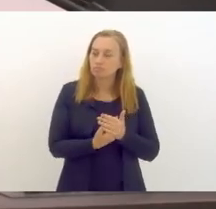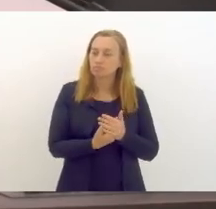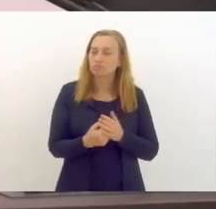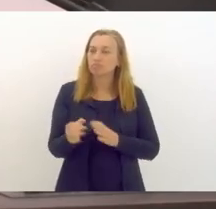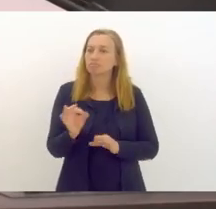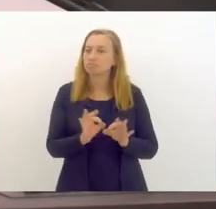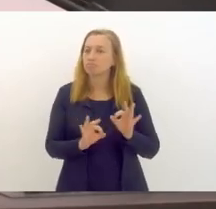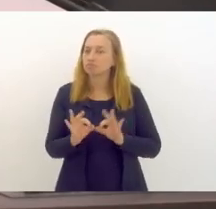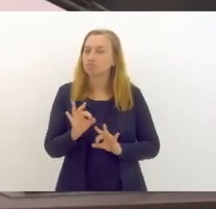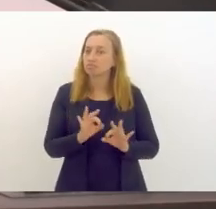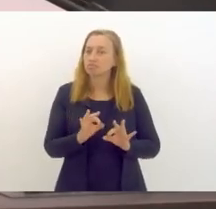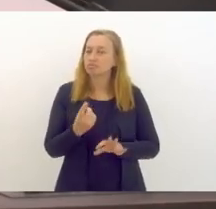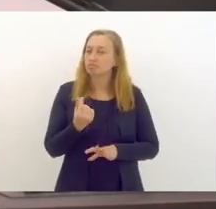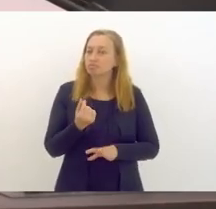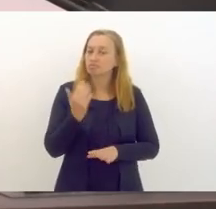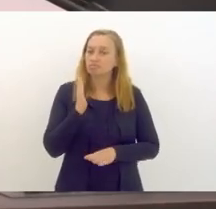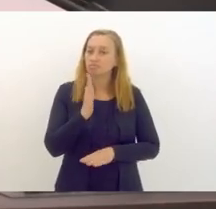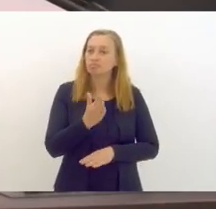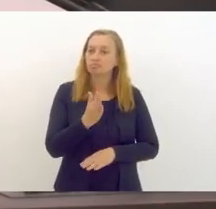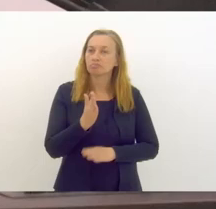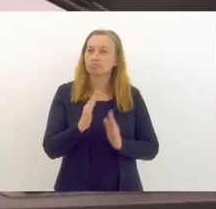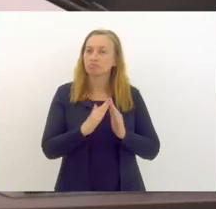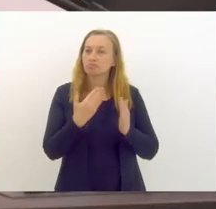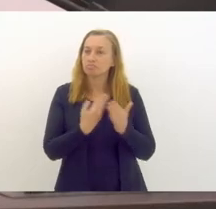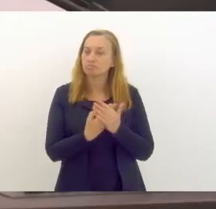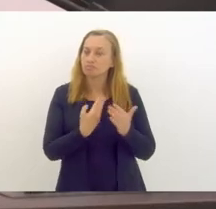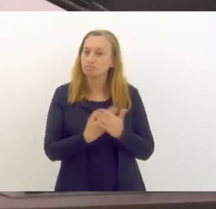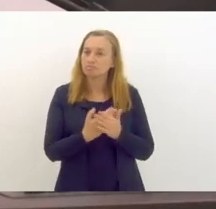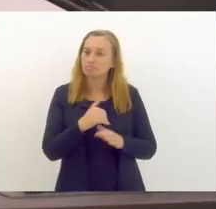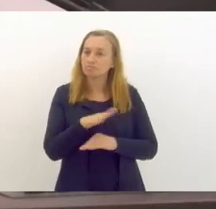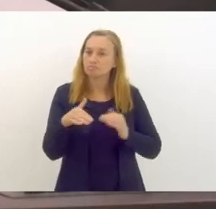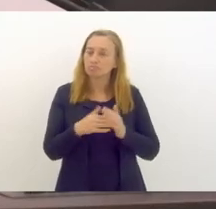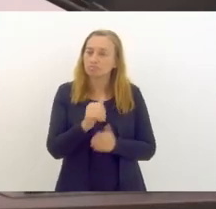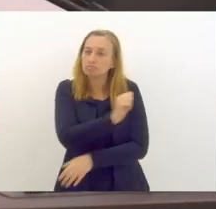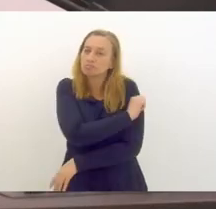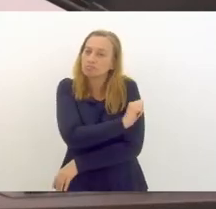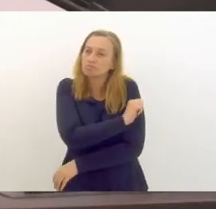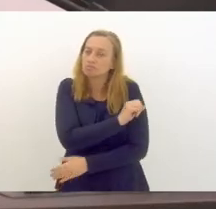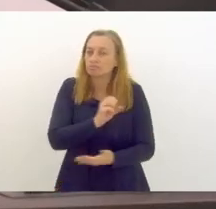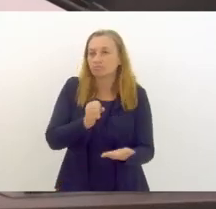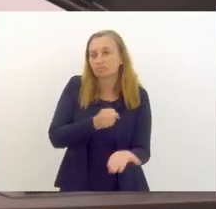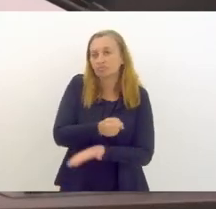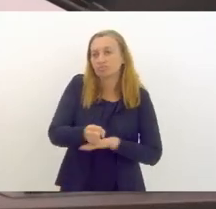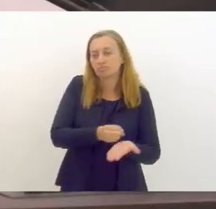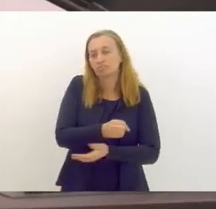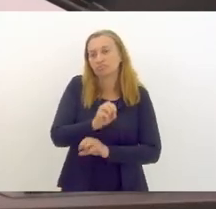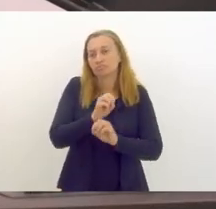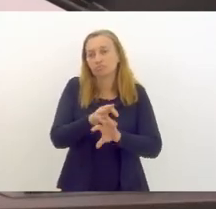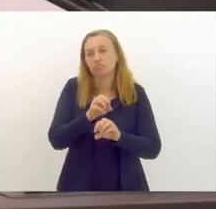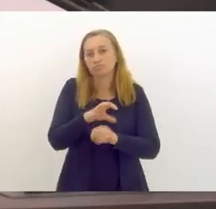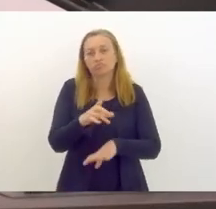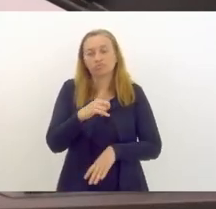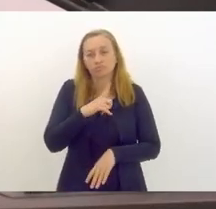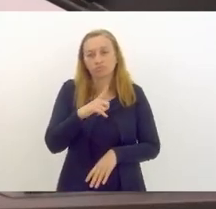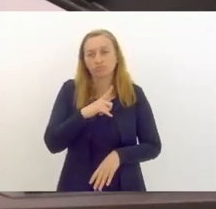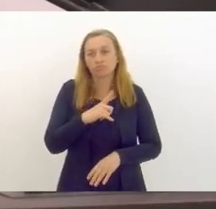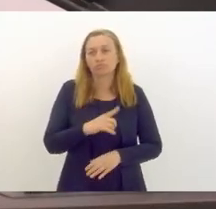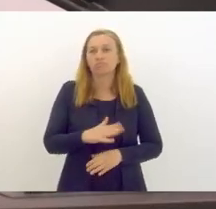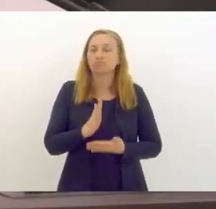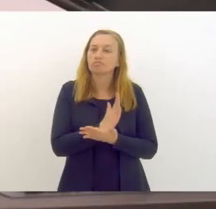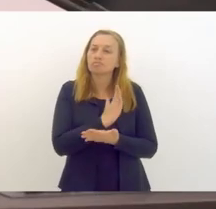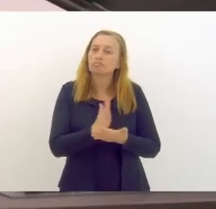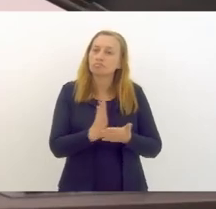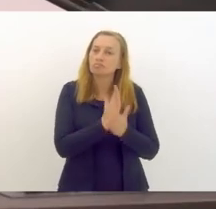programa Dinheiro Direto na Escola a todos os alunos da educação básica. E nós temos na rede